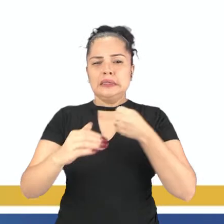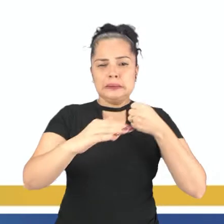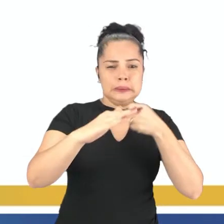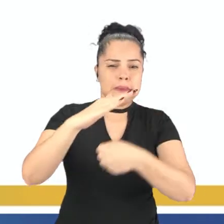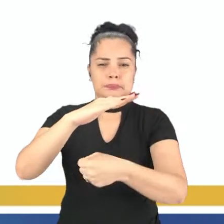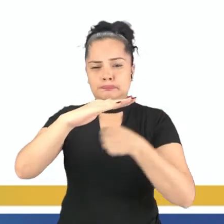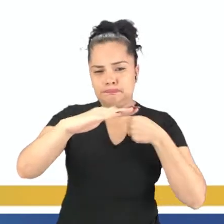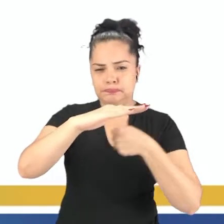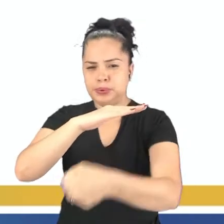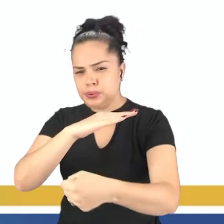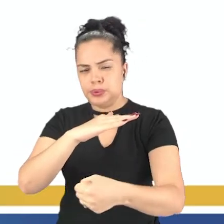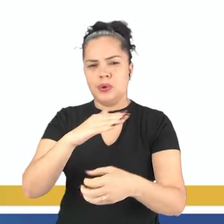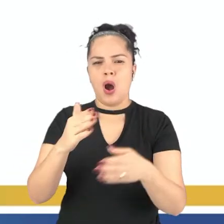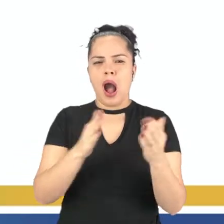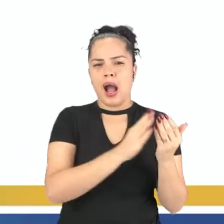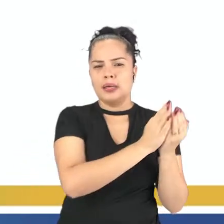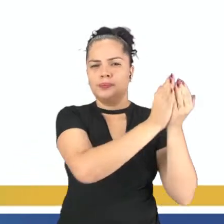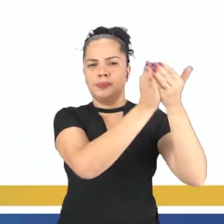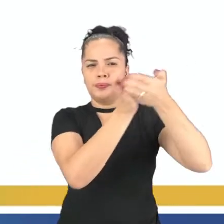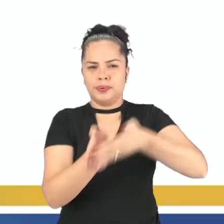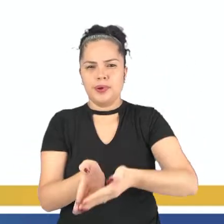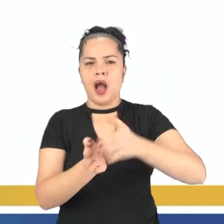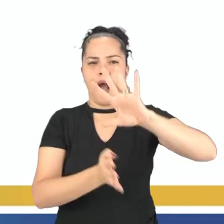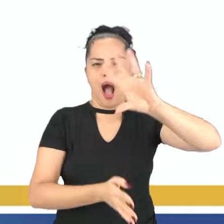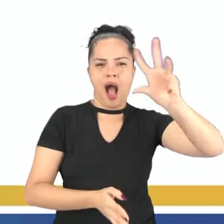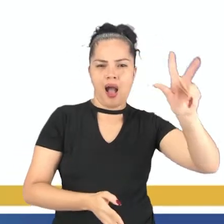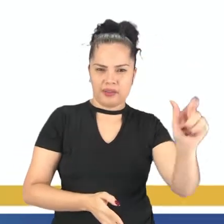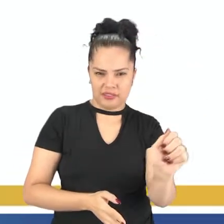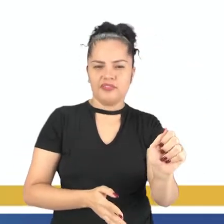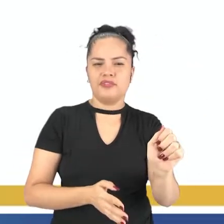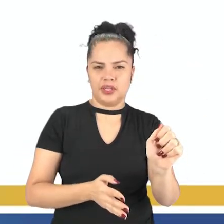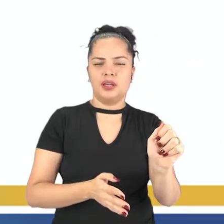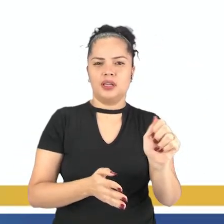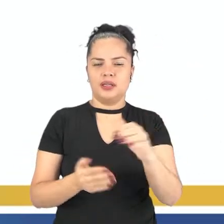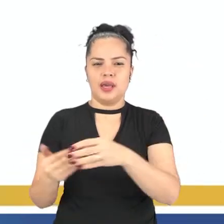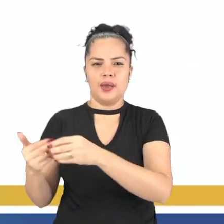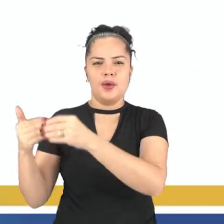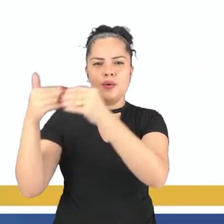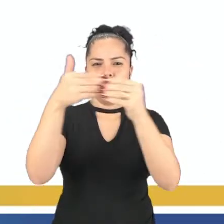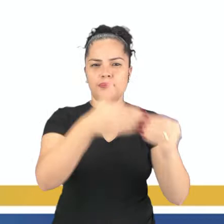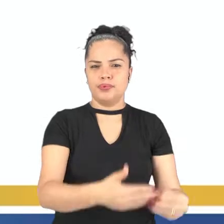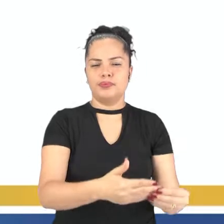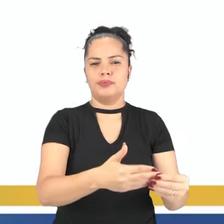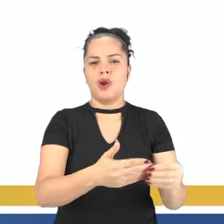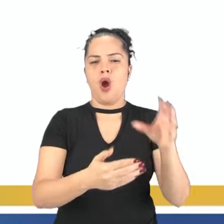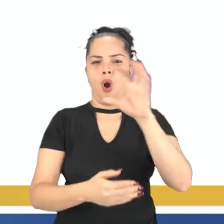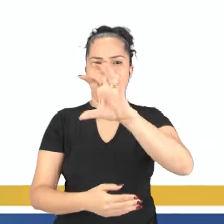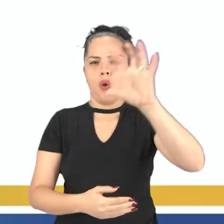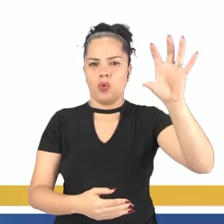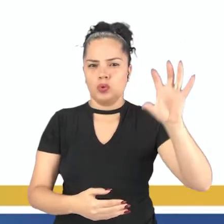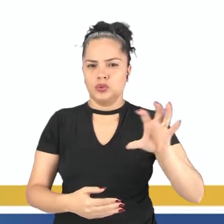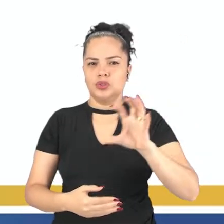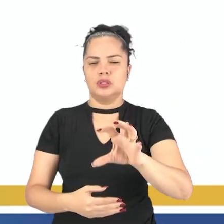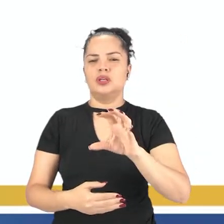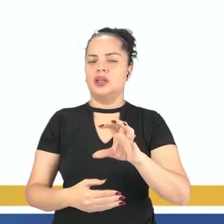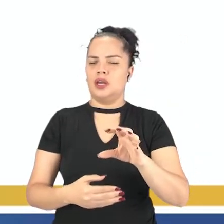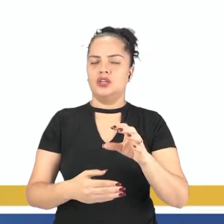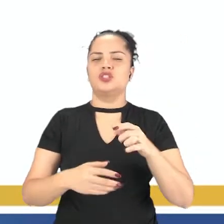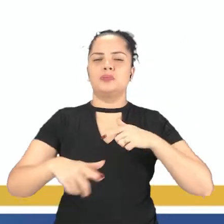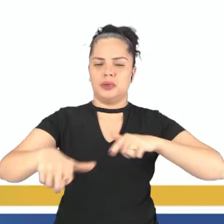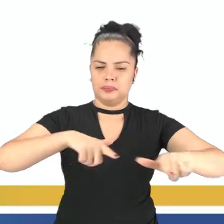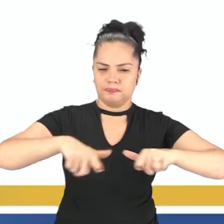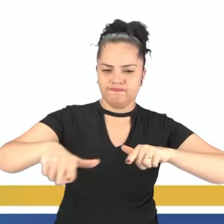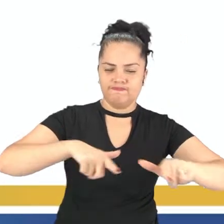de suas terras natal, a África, trazidos a outro continente para servir e produzir no nascente Brasil